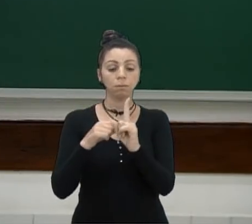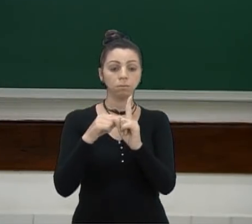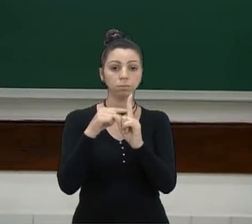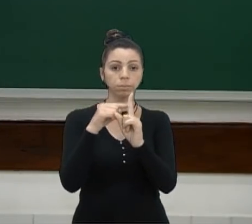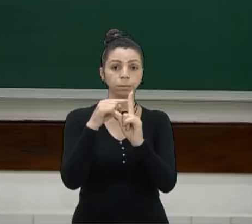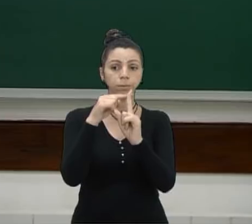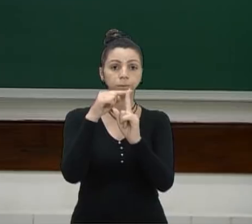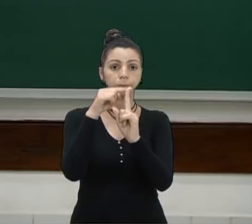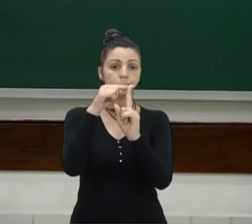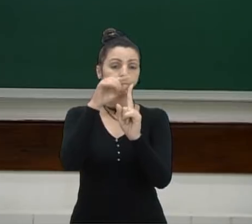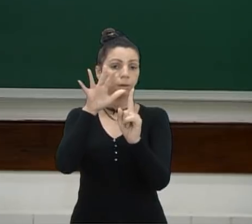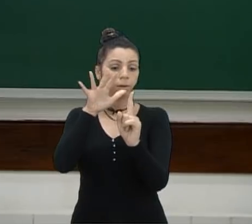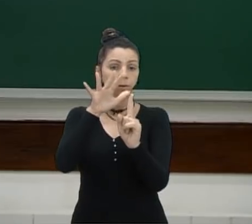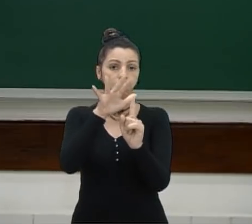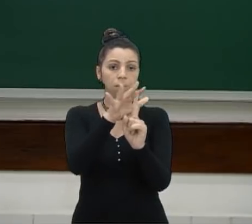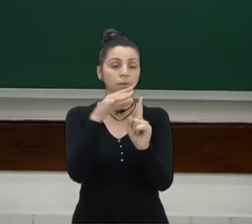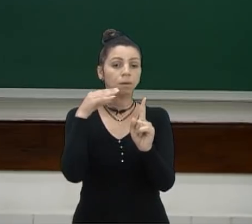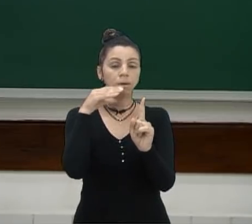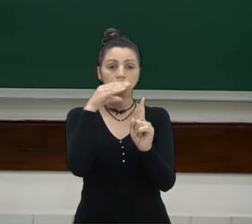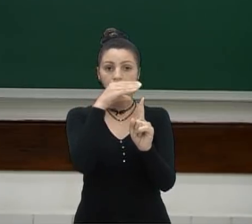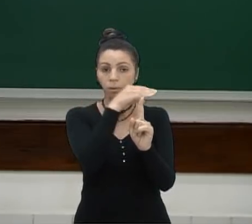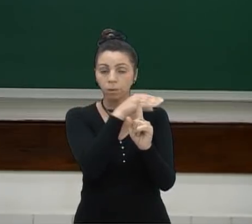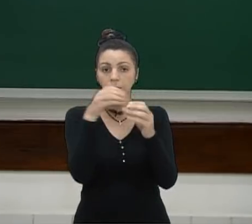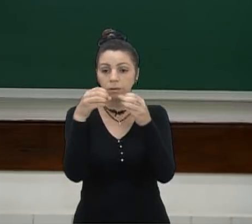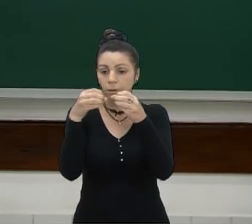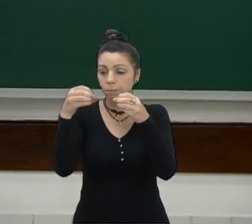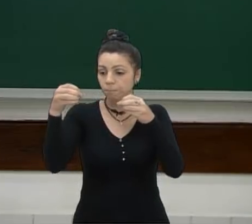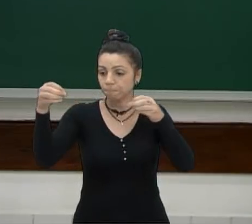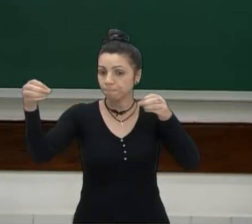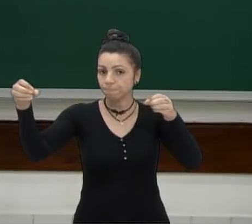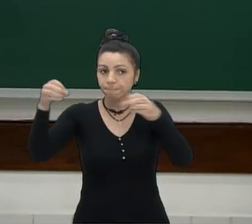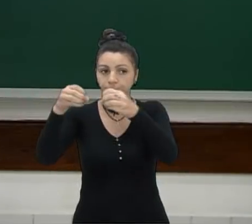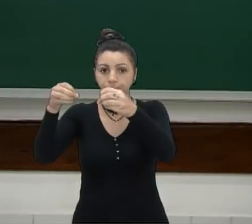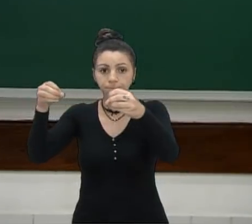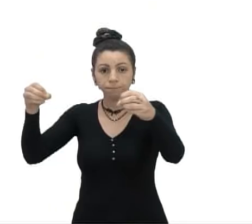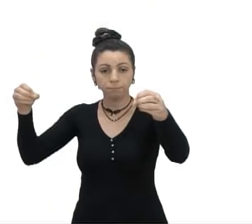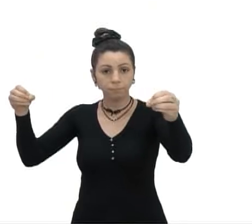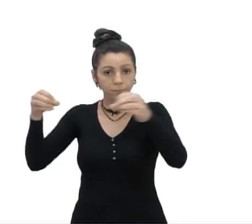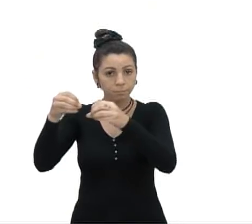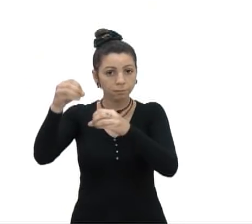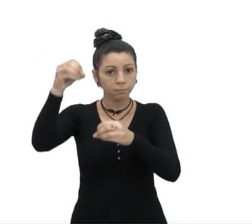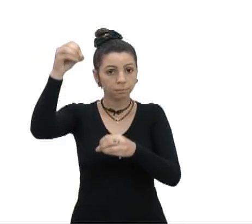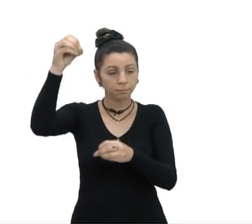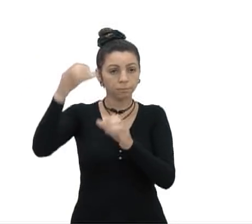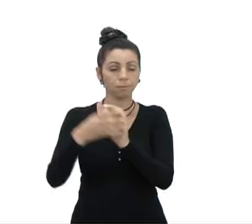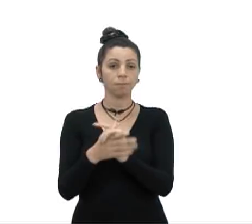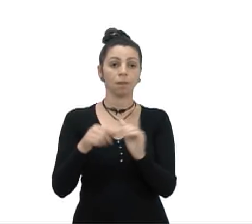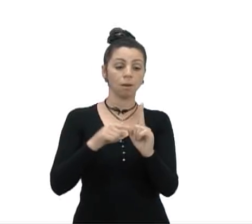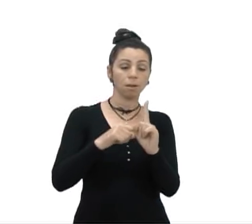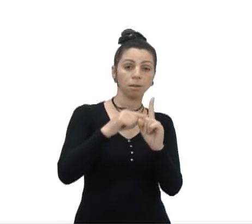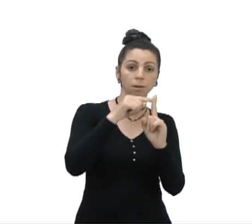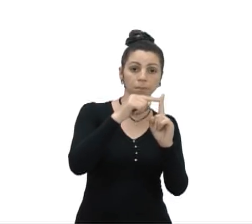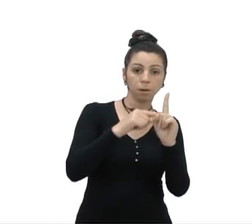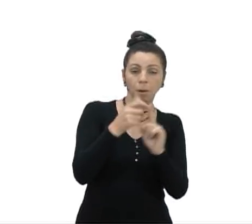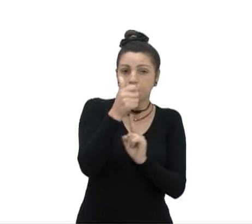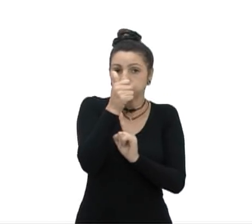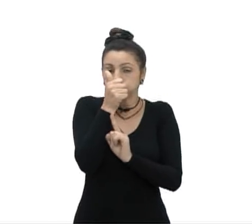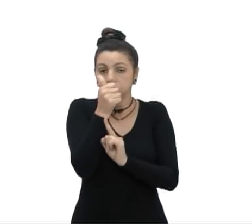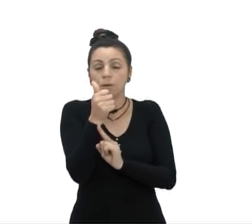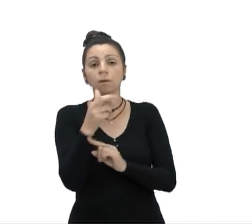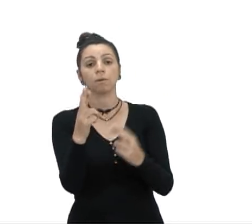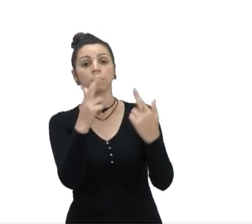se afastando? Então a resposta correta desse exercício é: a temperatura e a pressão são